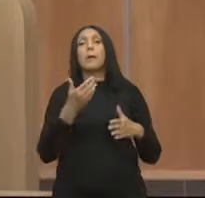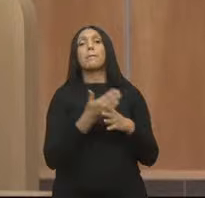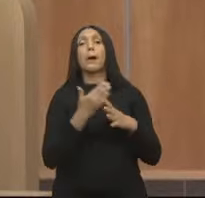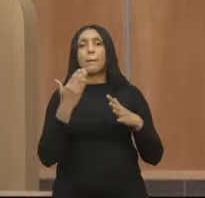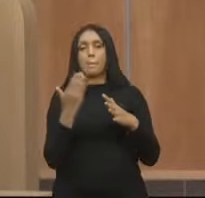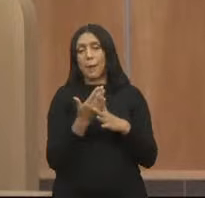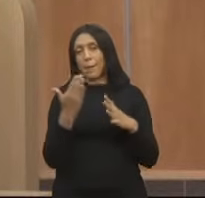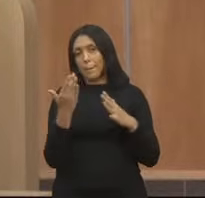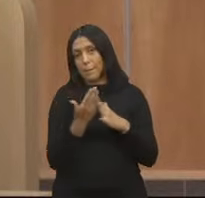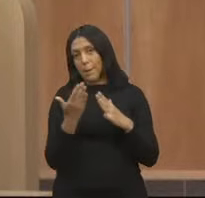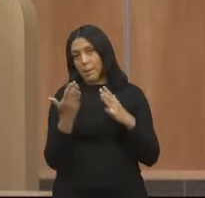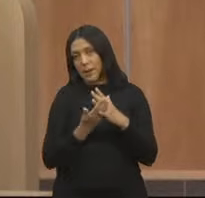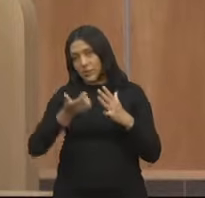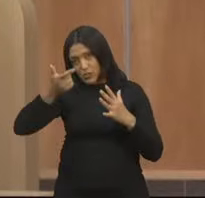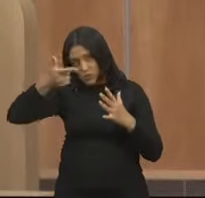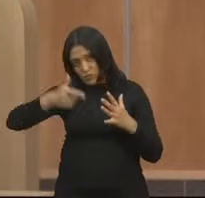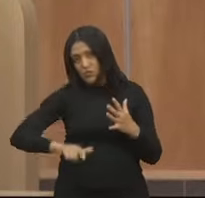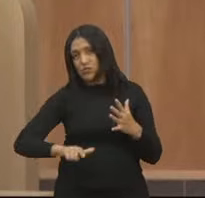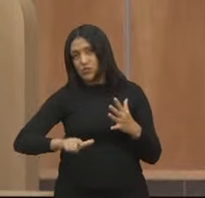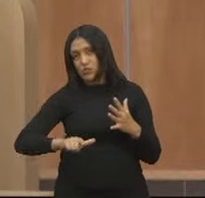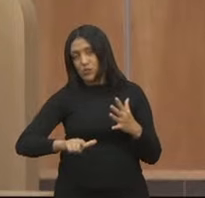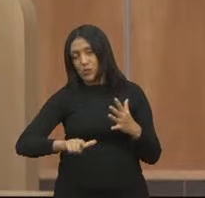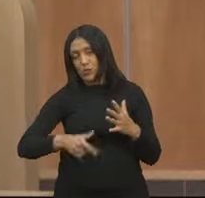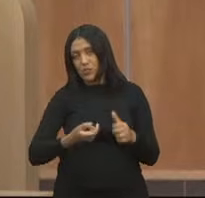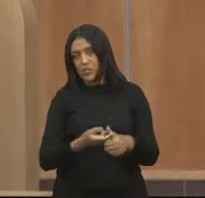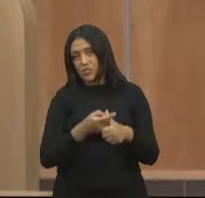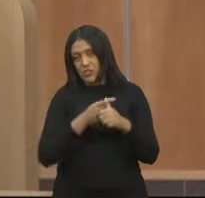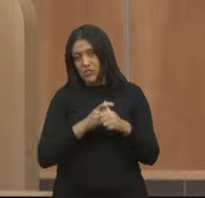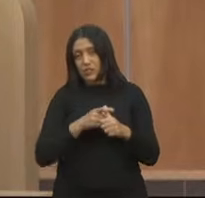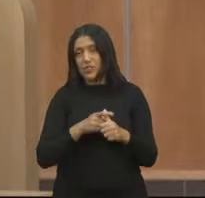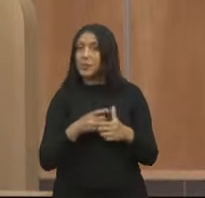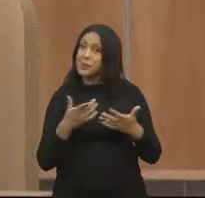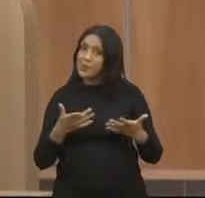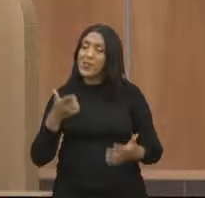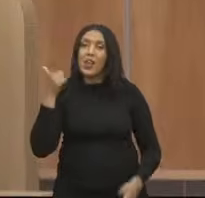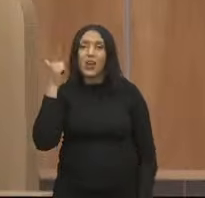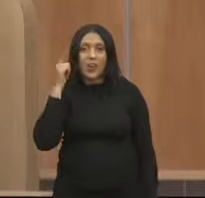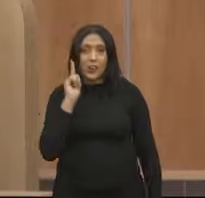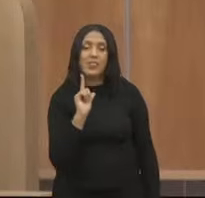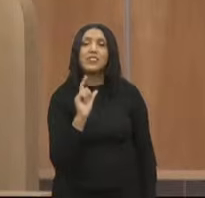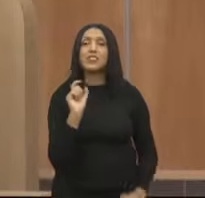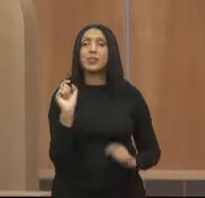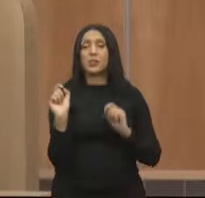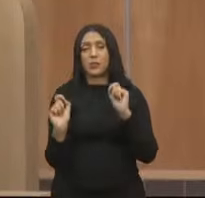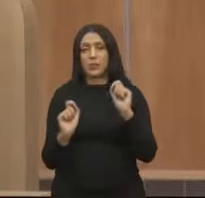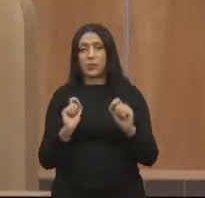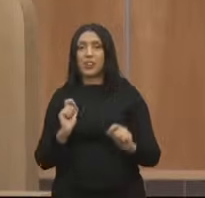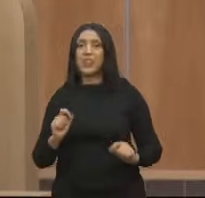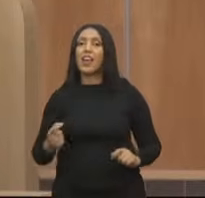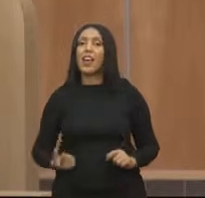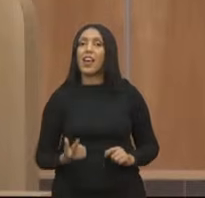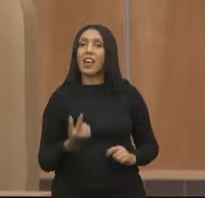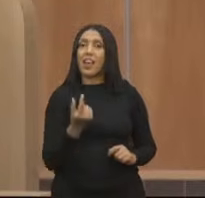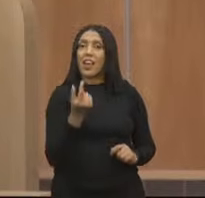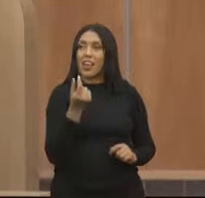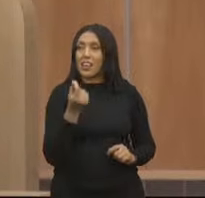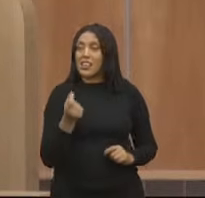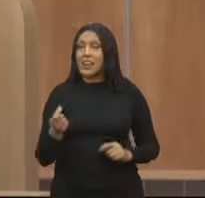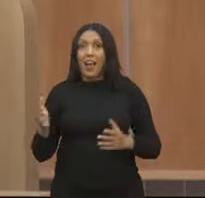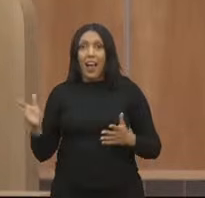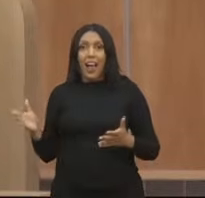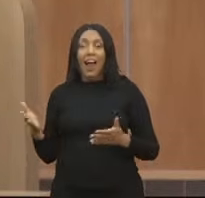através de uma emenda constitucional, nós passamos a ter uma possibilidade de investir mais em outras áreas,